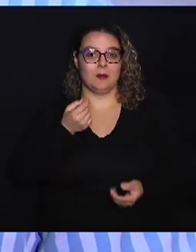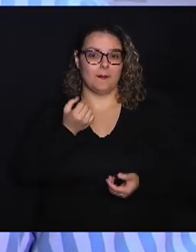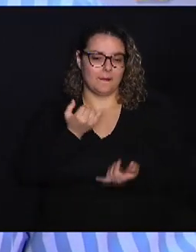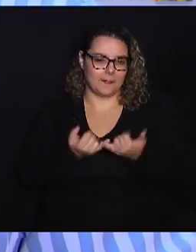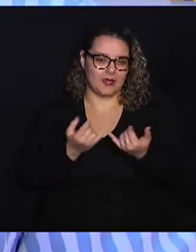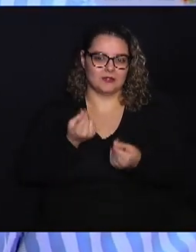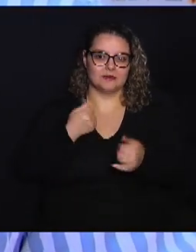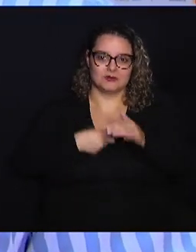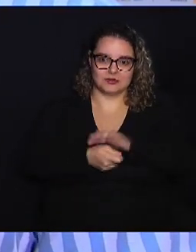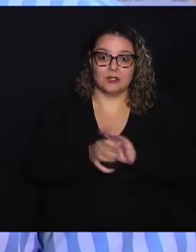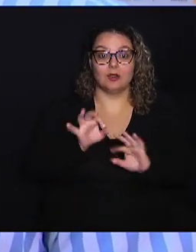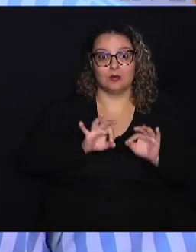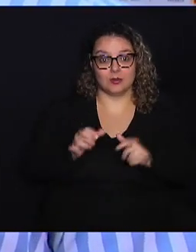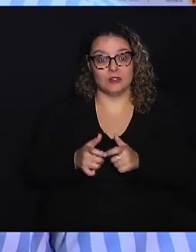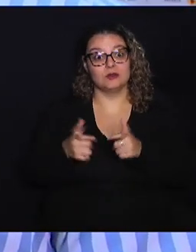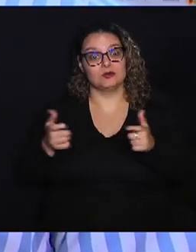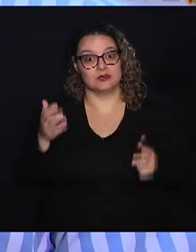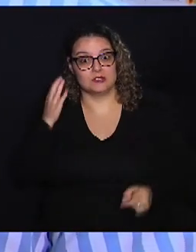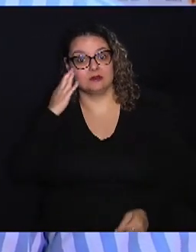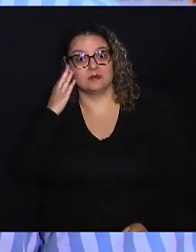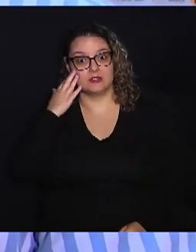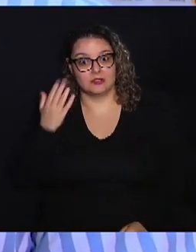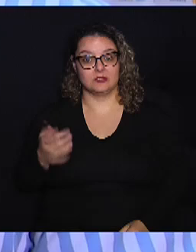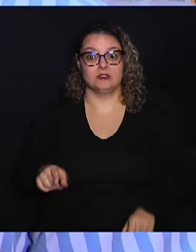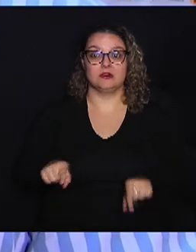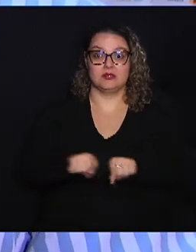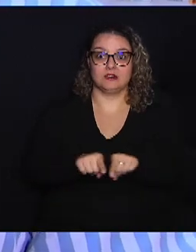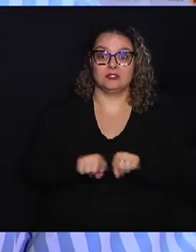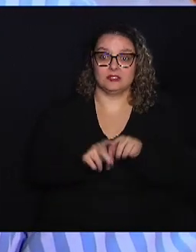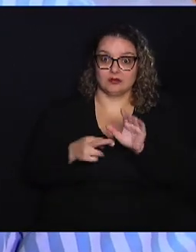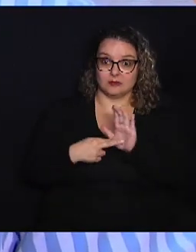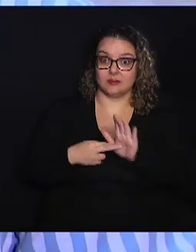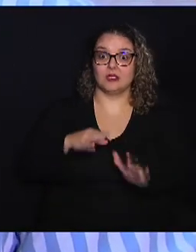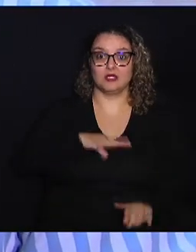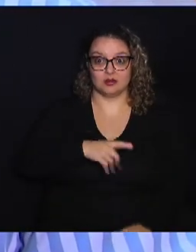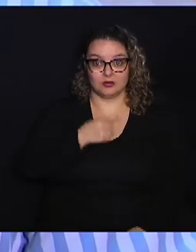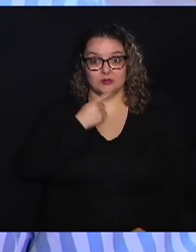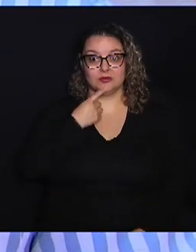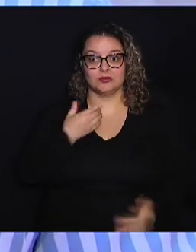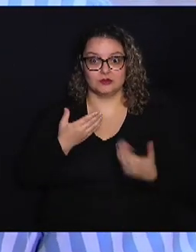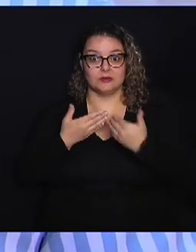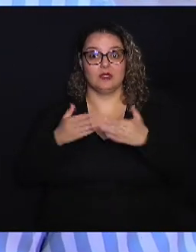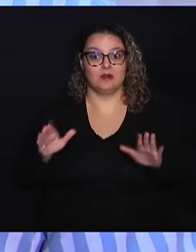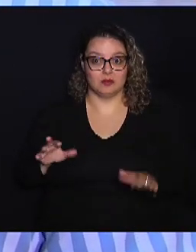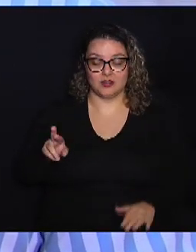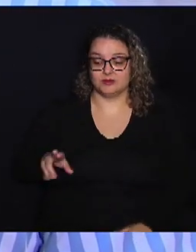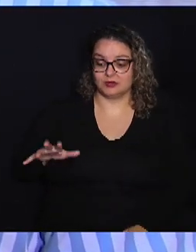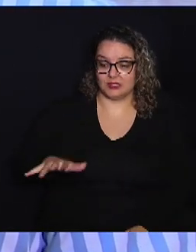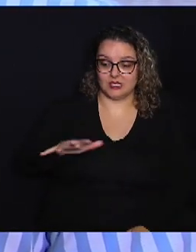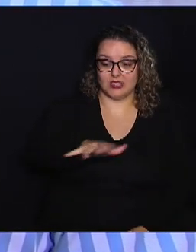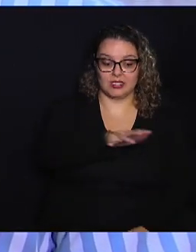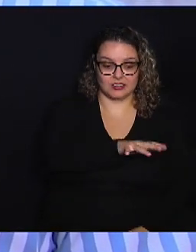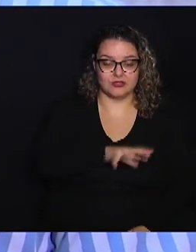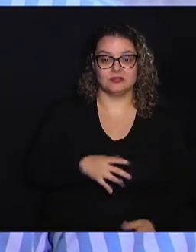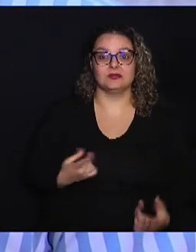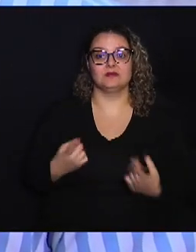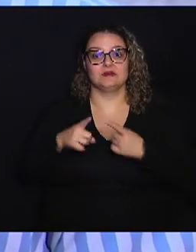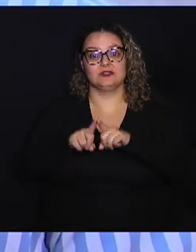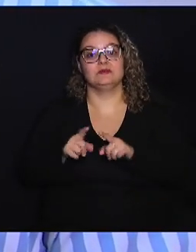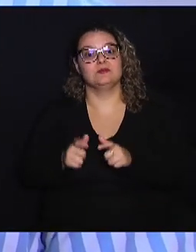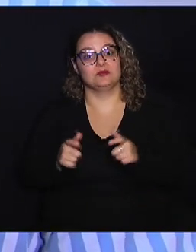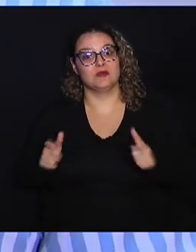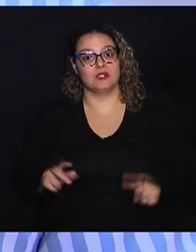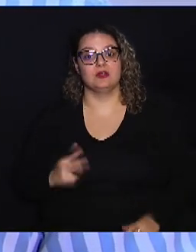sabe que o projeto é muito grande. Além de representar Campinas nos Jogos Abertos Regionais, isso faz com que a parceria seja cada vez